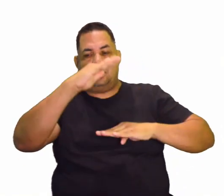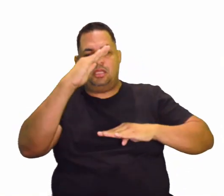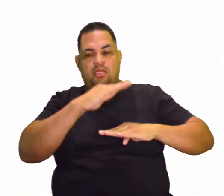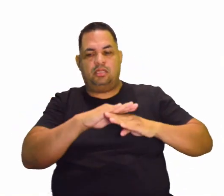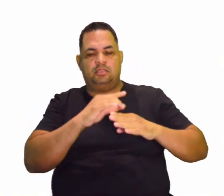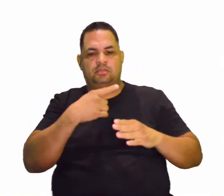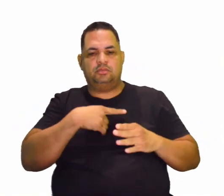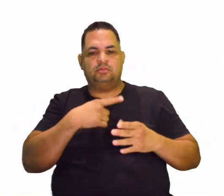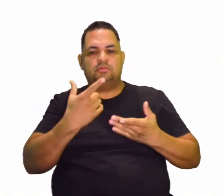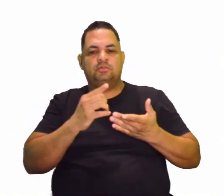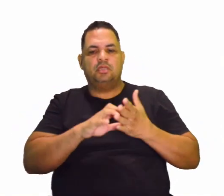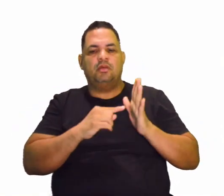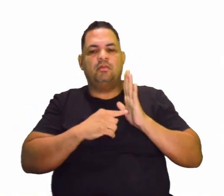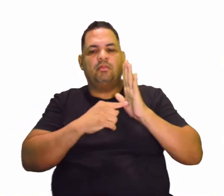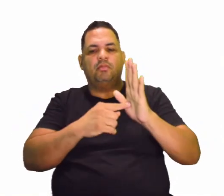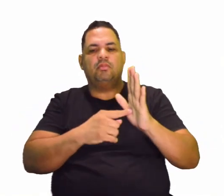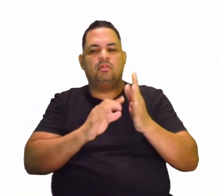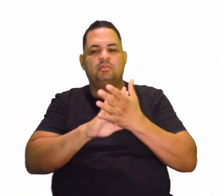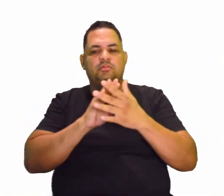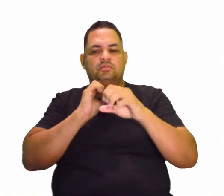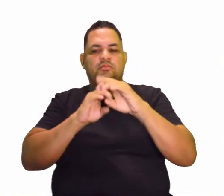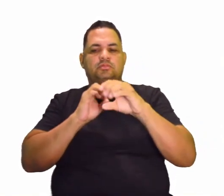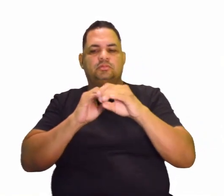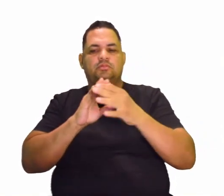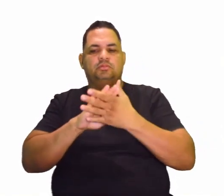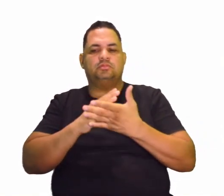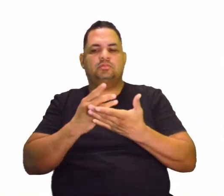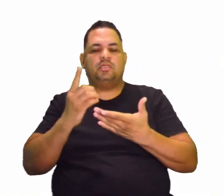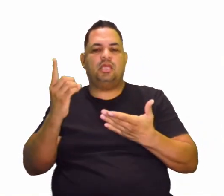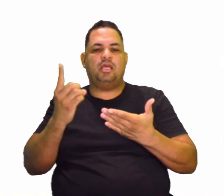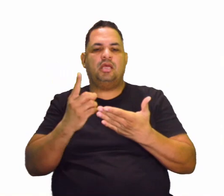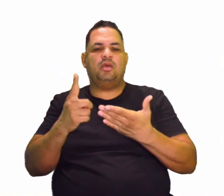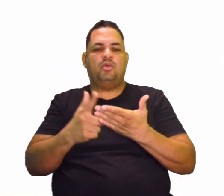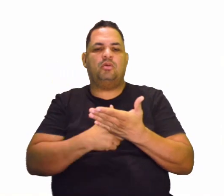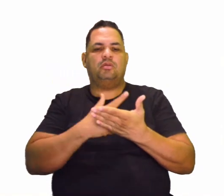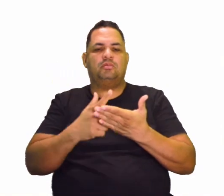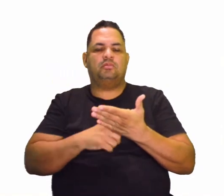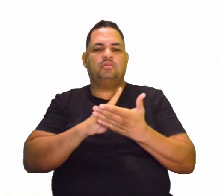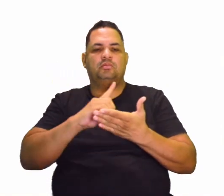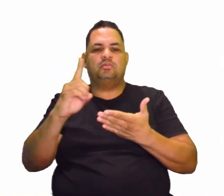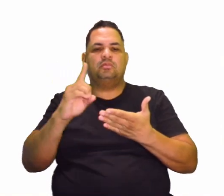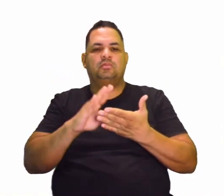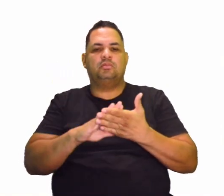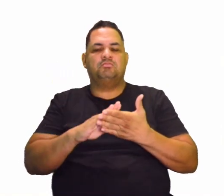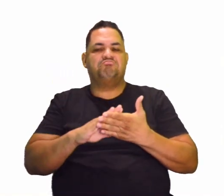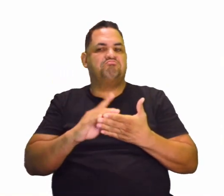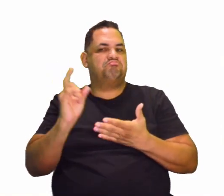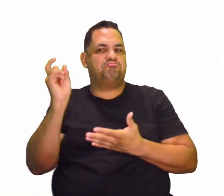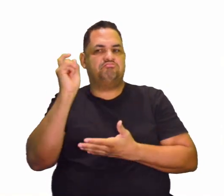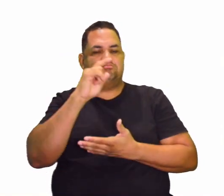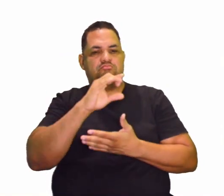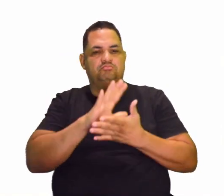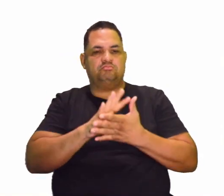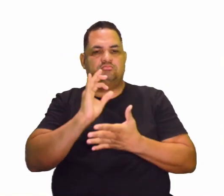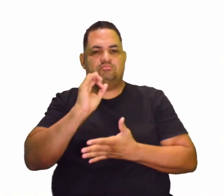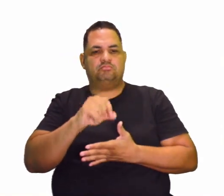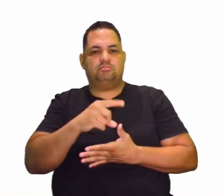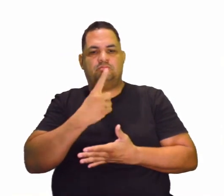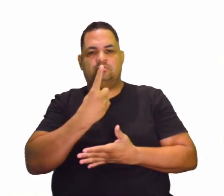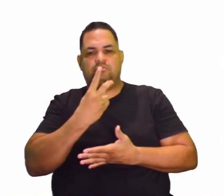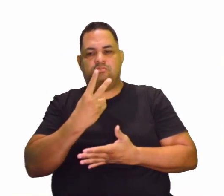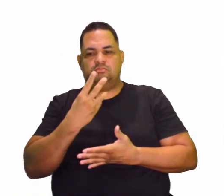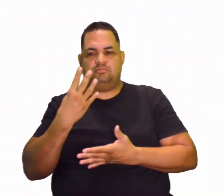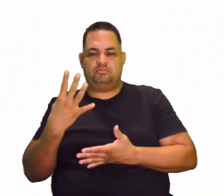bíblicas, pois era a forma didática de evangelizar? Então, essa questão não está difícil, estão corretas 1, 2 e